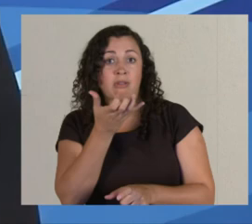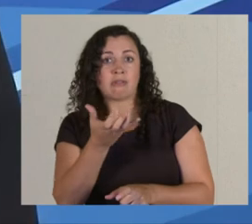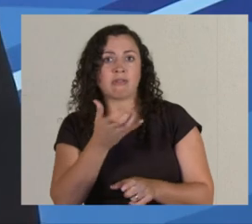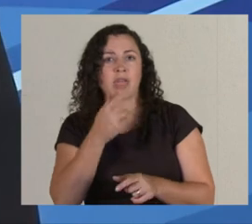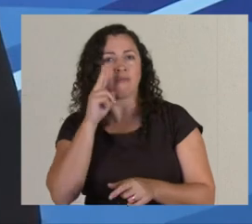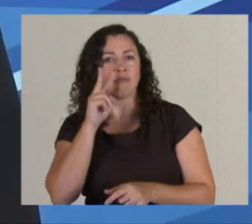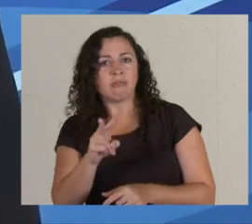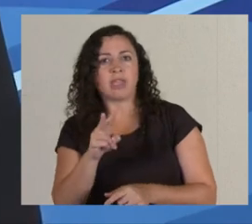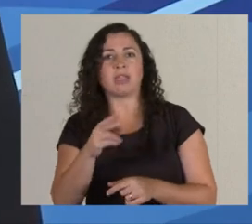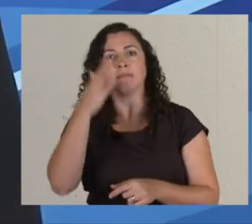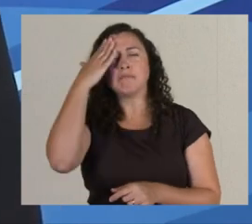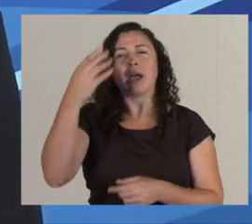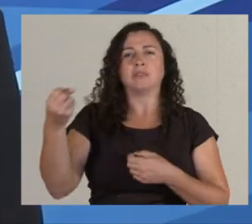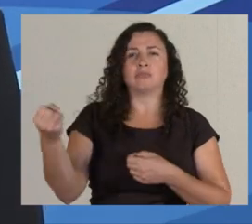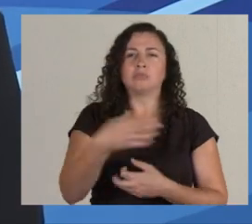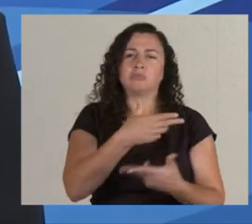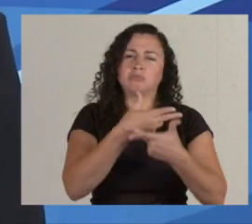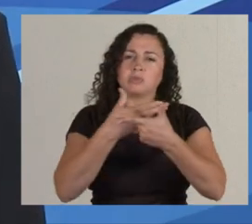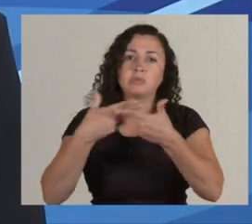quiserem acompanhar, então,